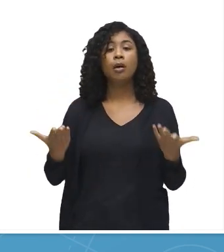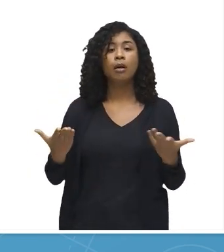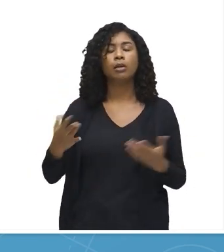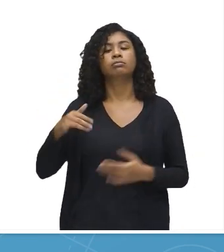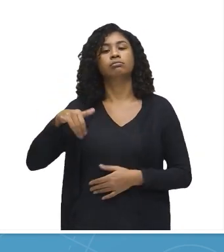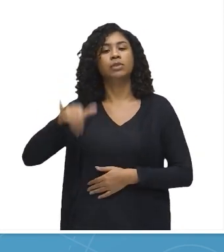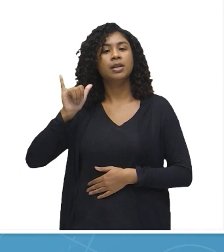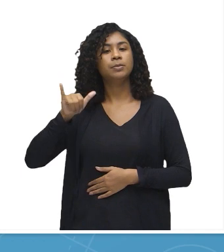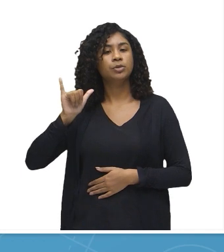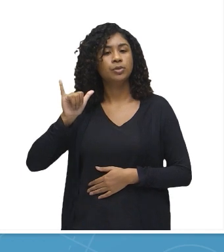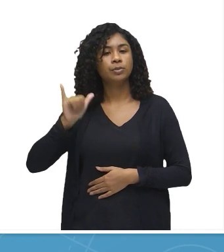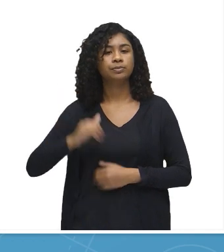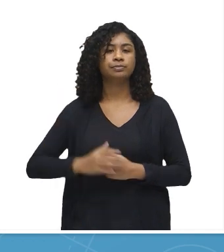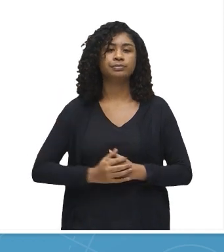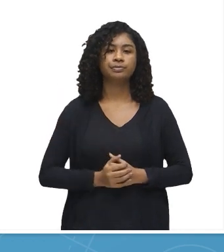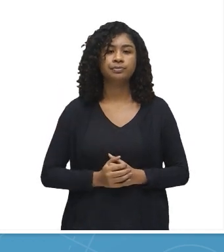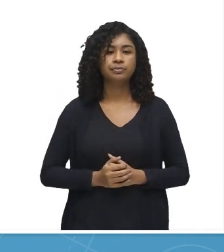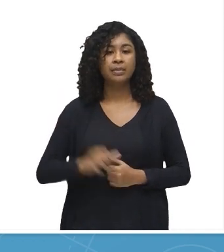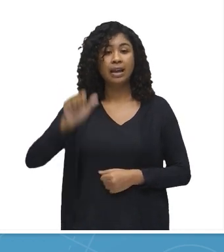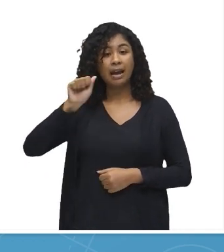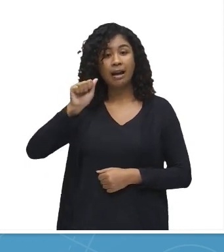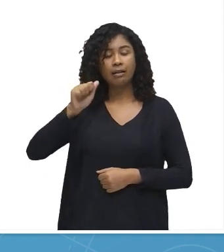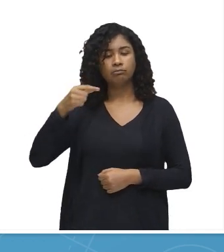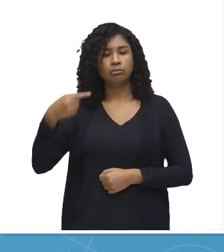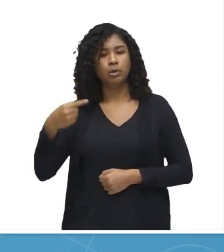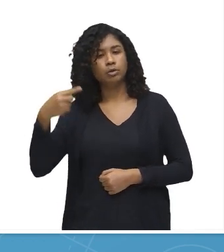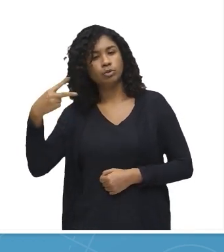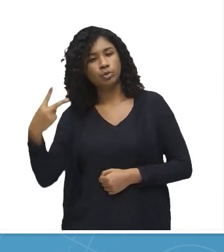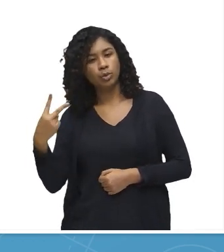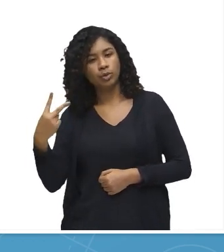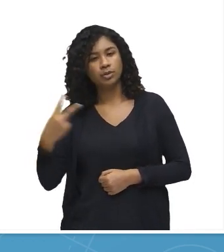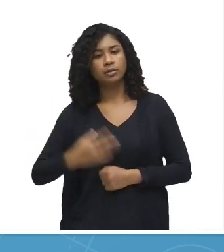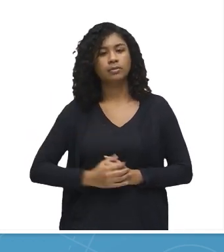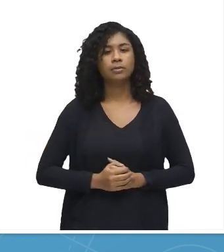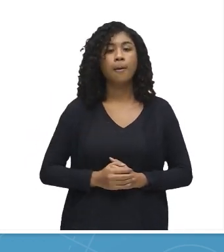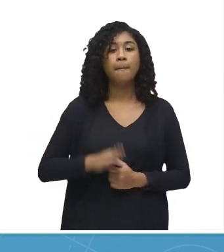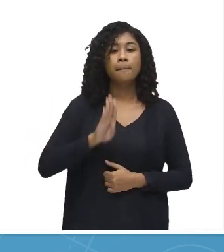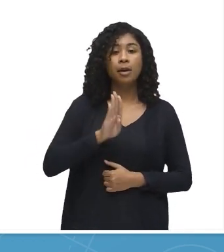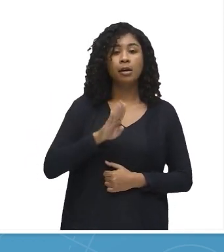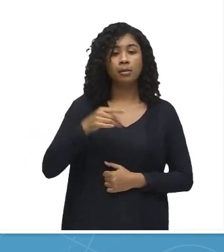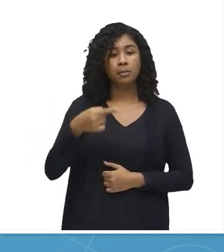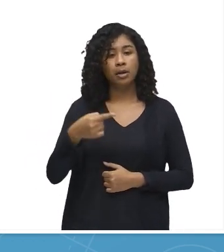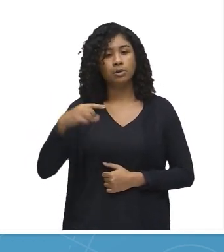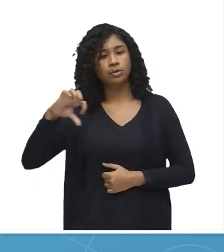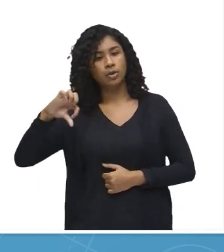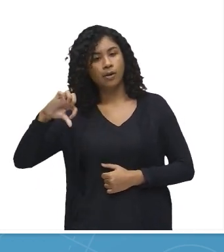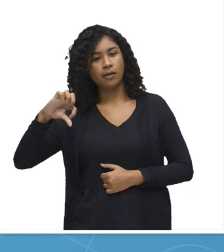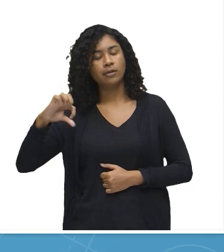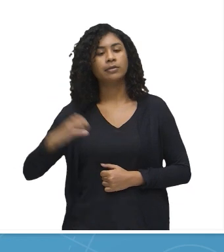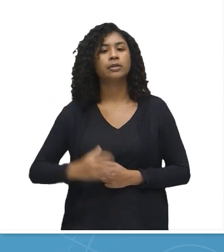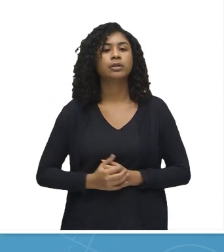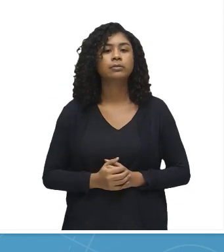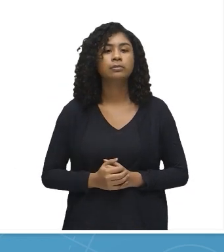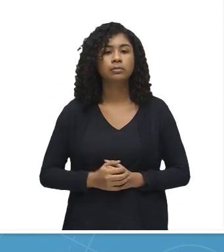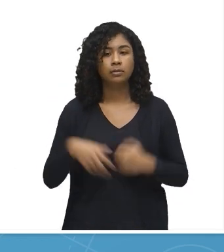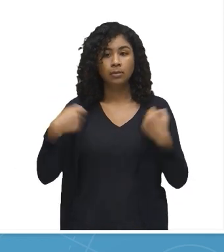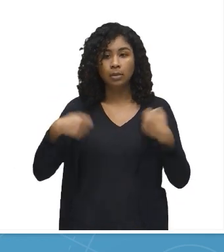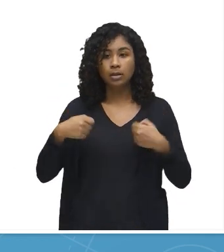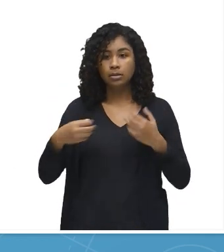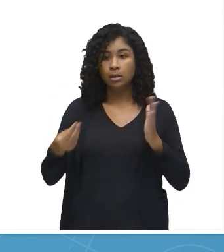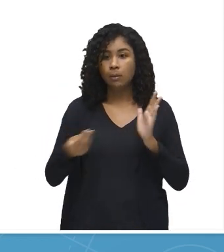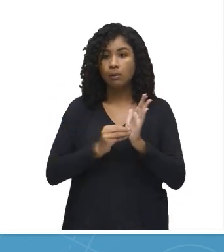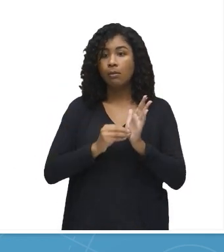A vale menos 2. Quanto vale o B? B menos 9. Não esqueçam de levar junto o sinal, tá,